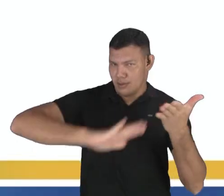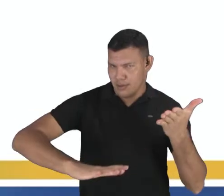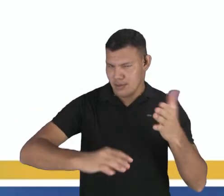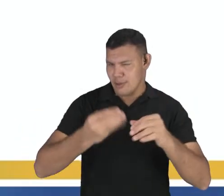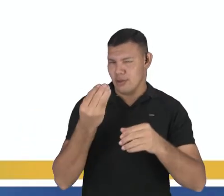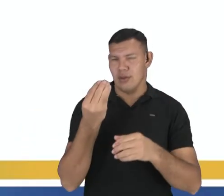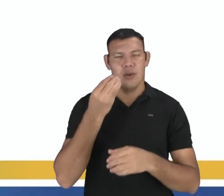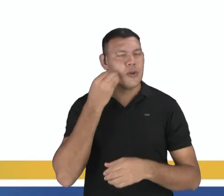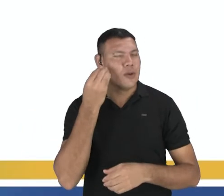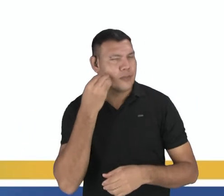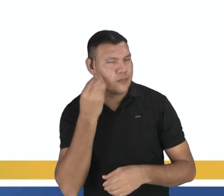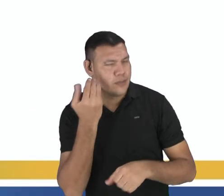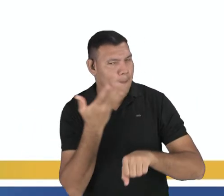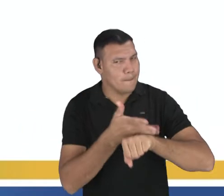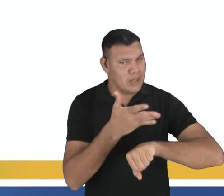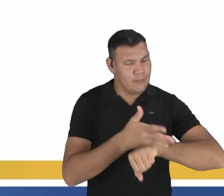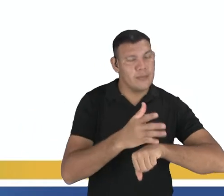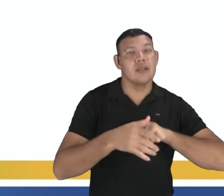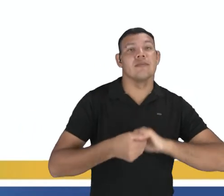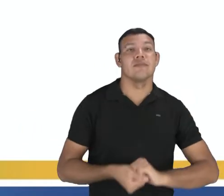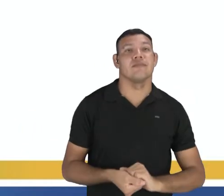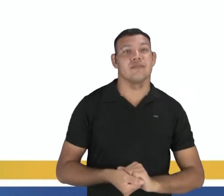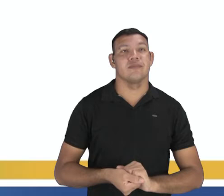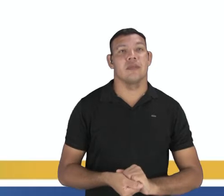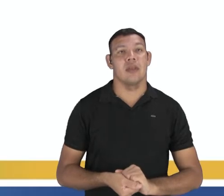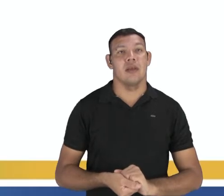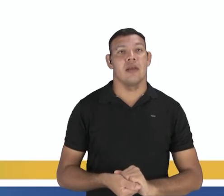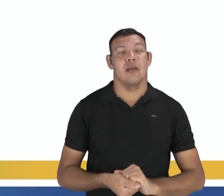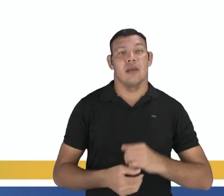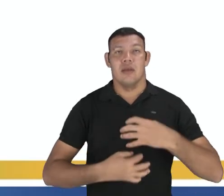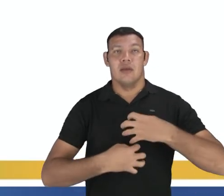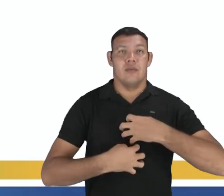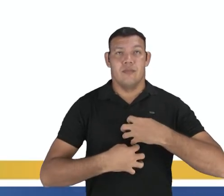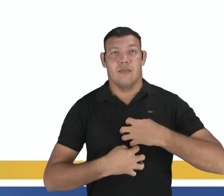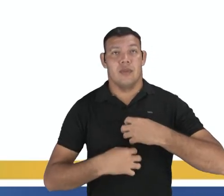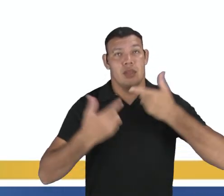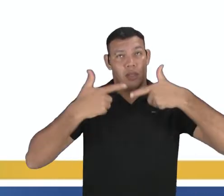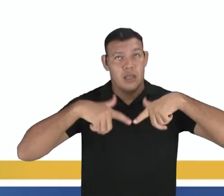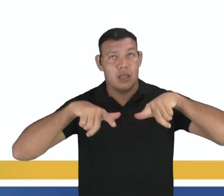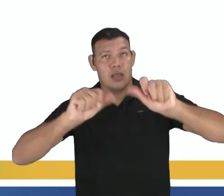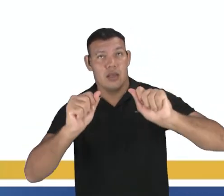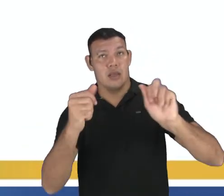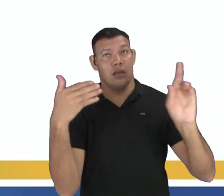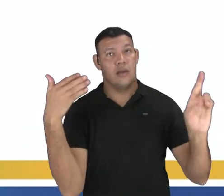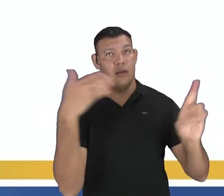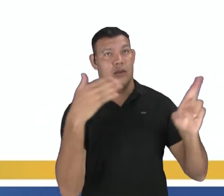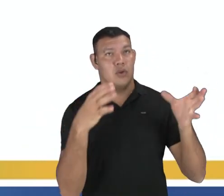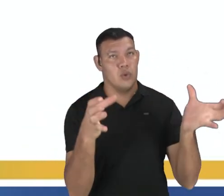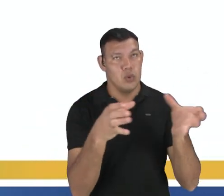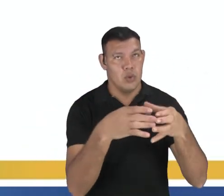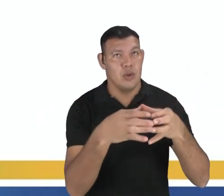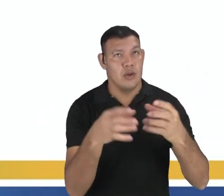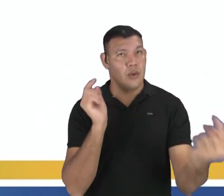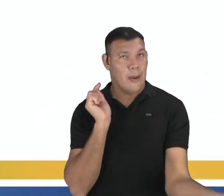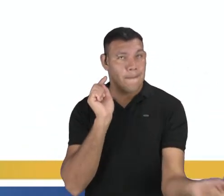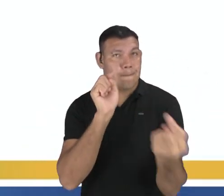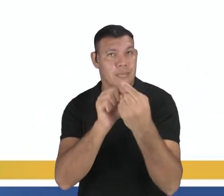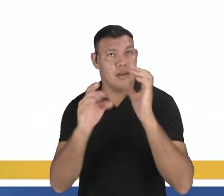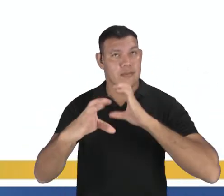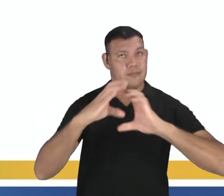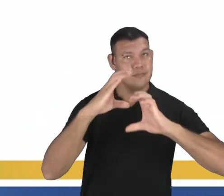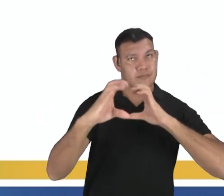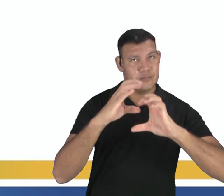lá. Exercitando. Vamos treinar aquilo que nós já aprendemos. As funções da linguagem referem-se ao conjunto das